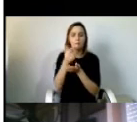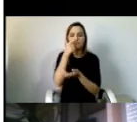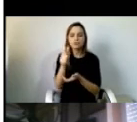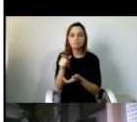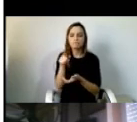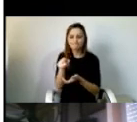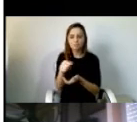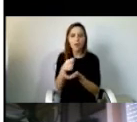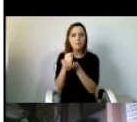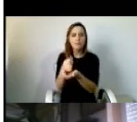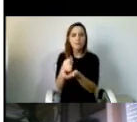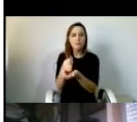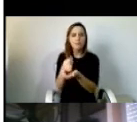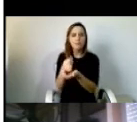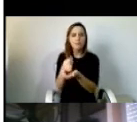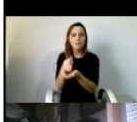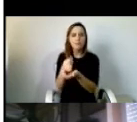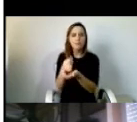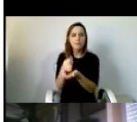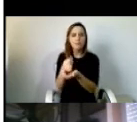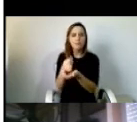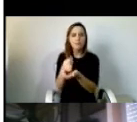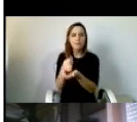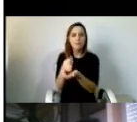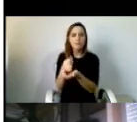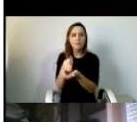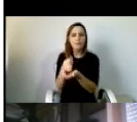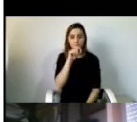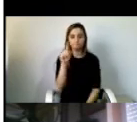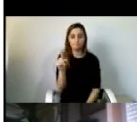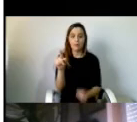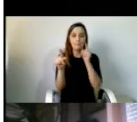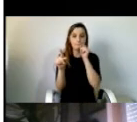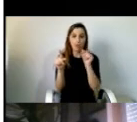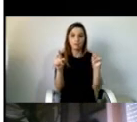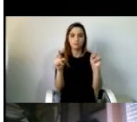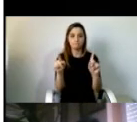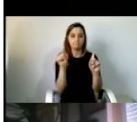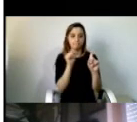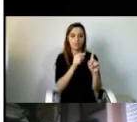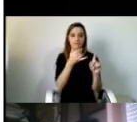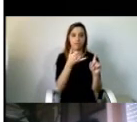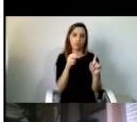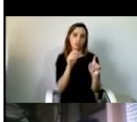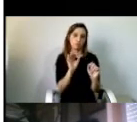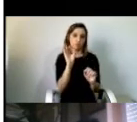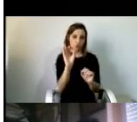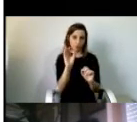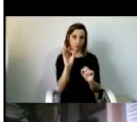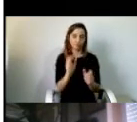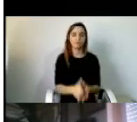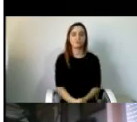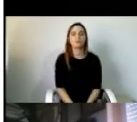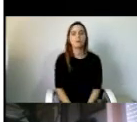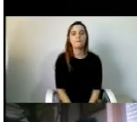apoia estas pessoas, é referida a em cerca de 23% dos casos.